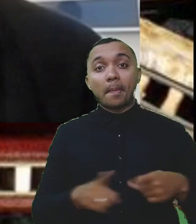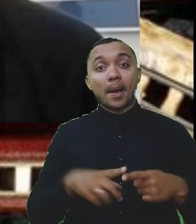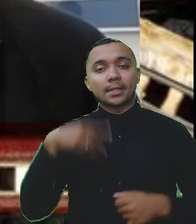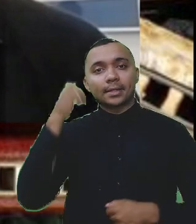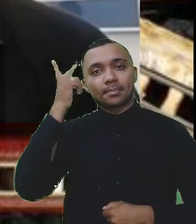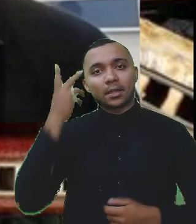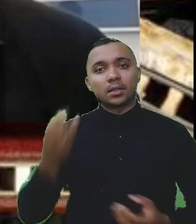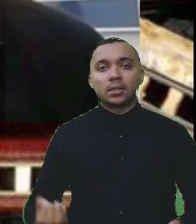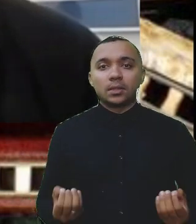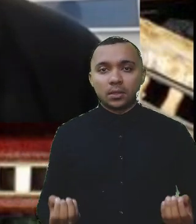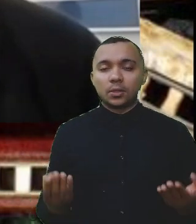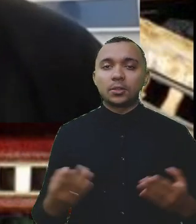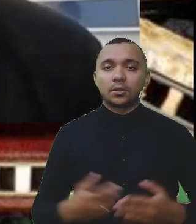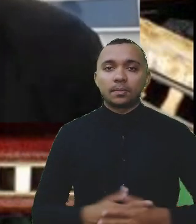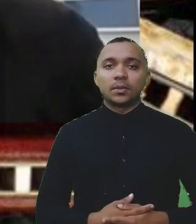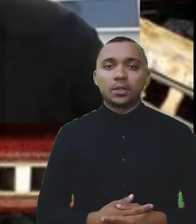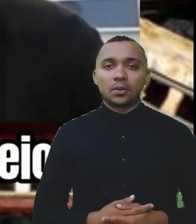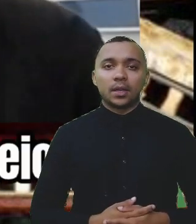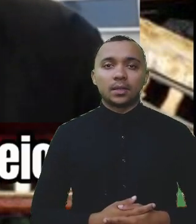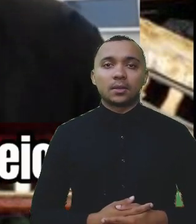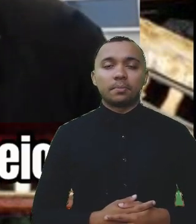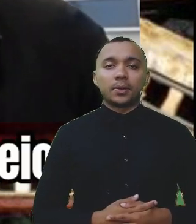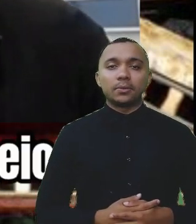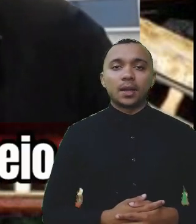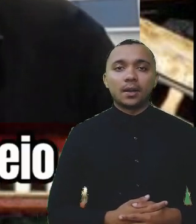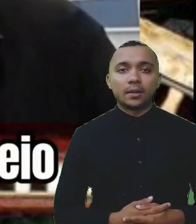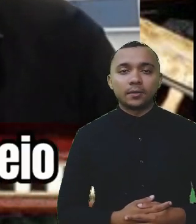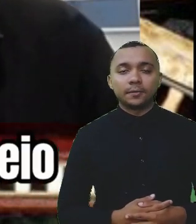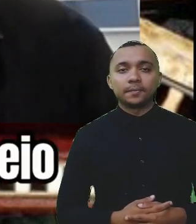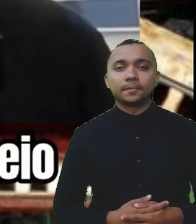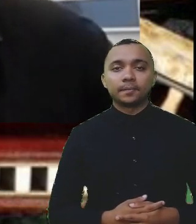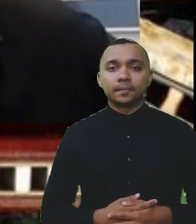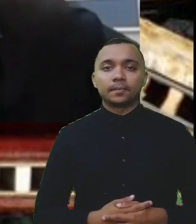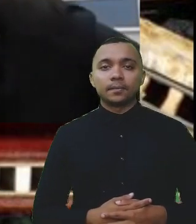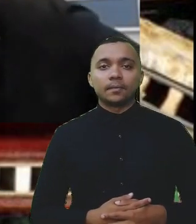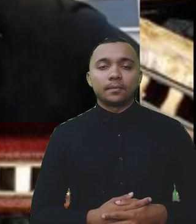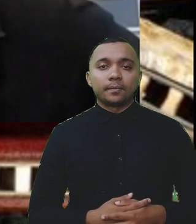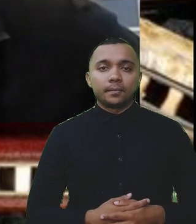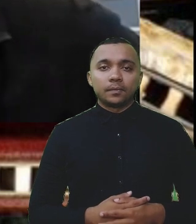da Sinfônica? cara, eu vou falar uma coisa que pode parecer